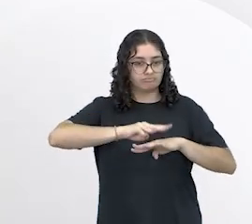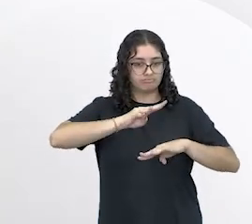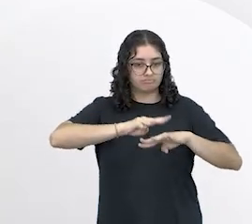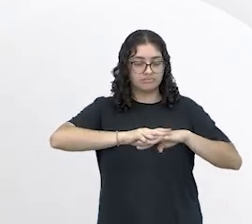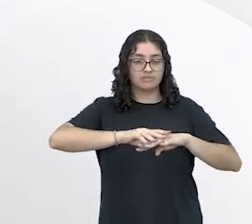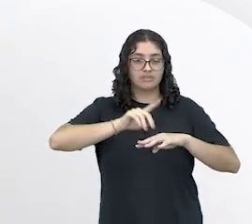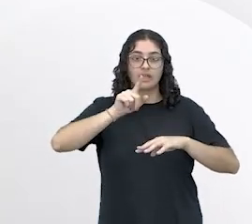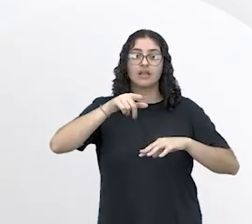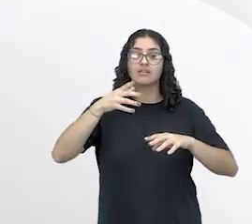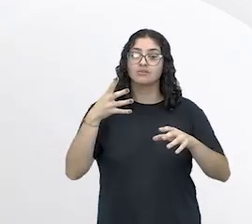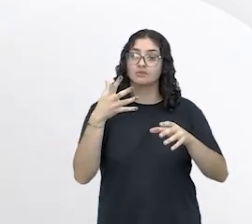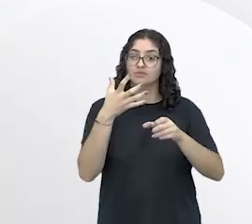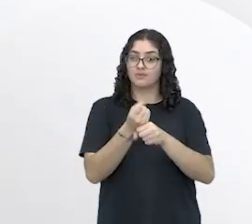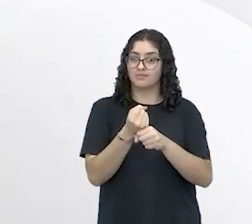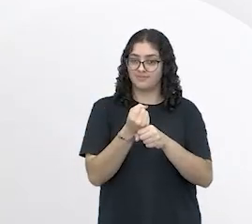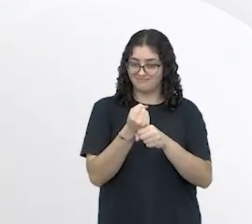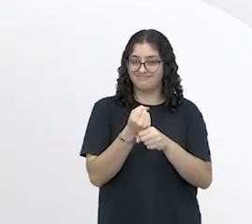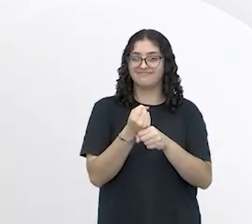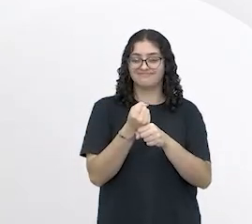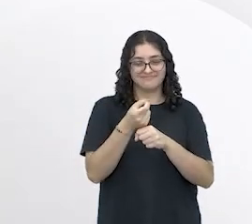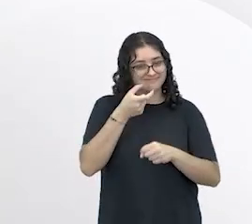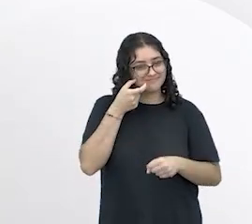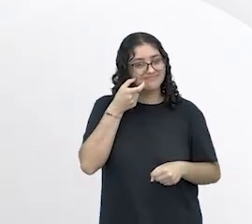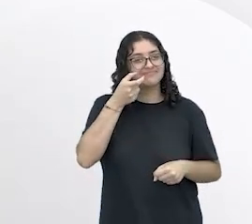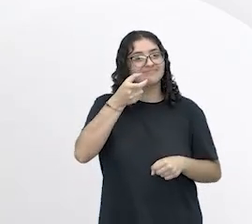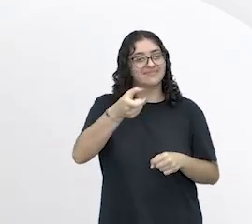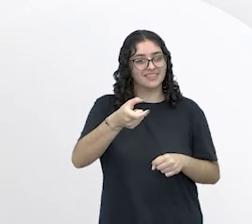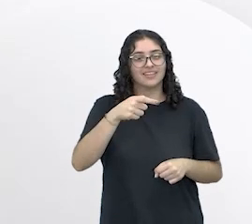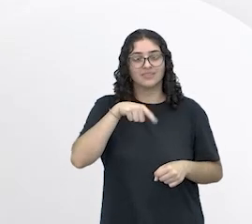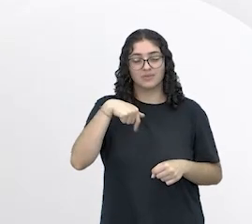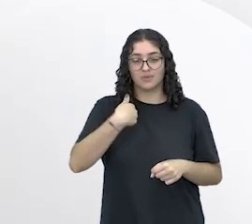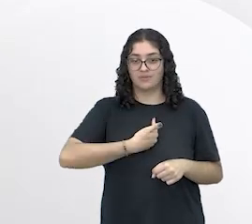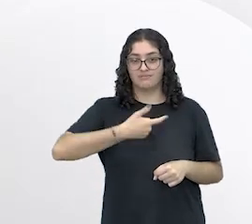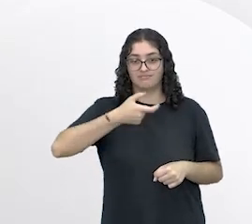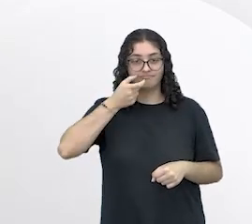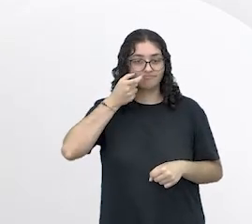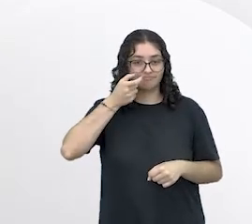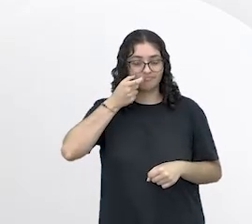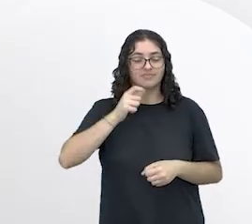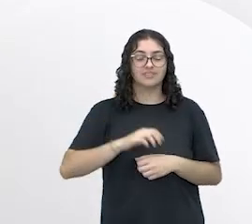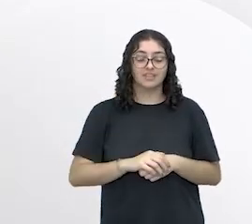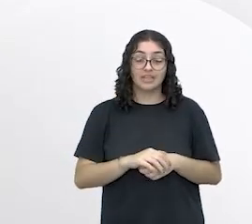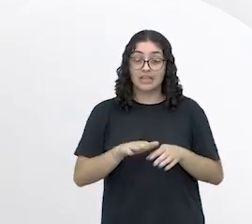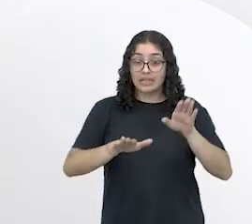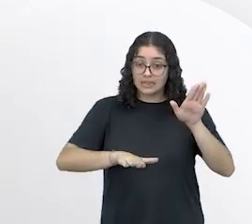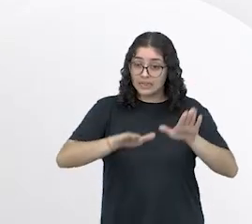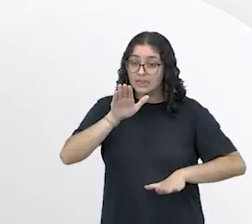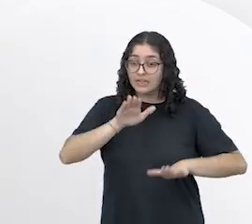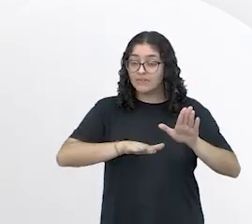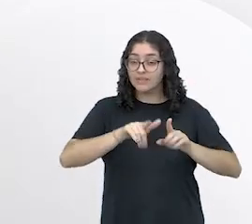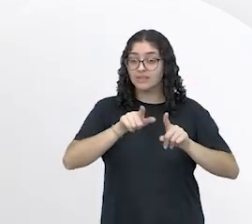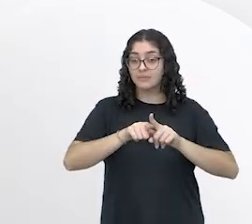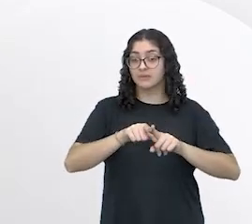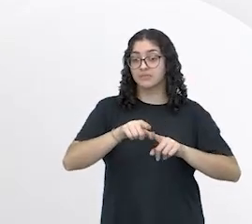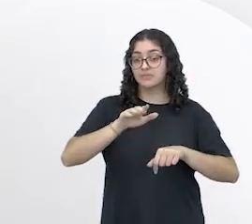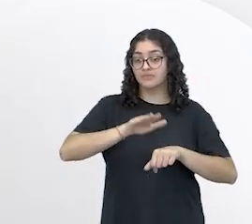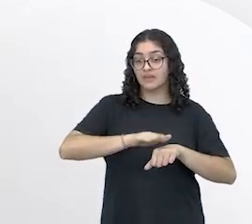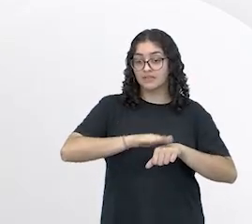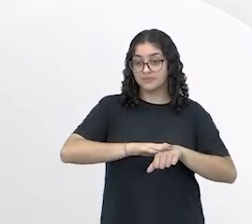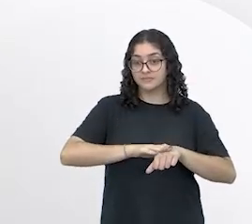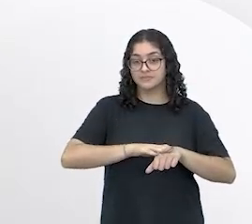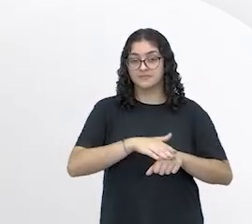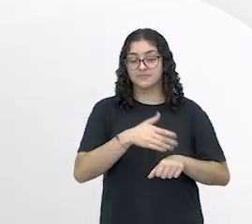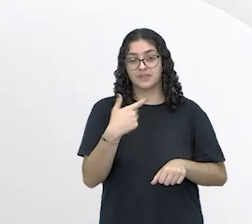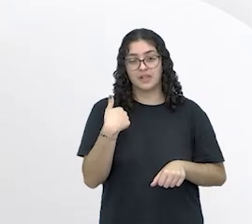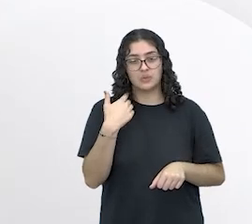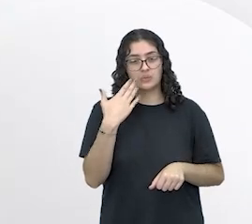fazer contas. Então, é bem interessante da gente assistir e talvez, né, reproduzir aí algumas coisas.